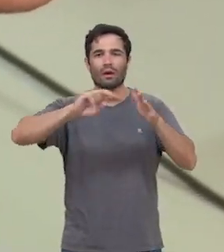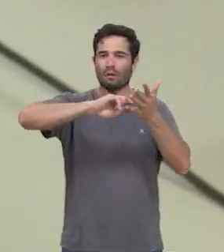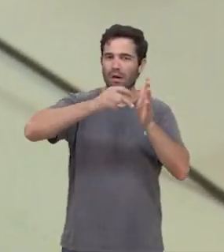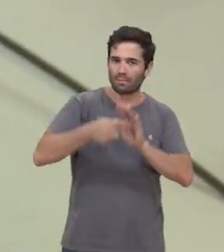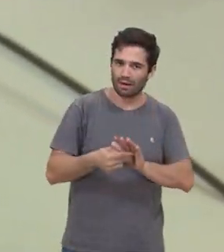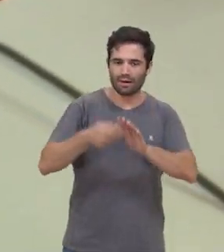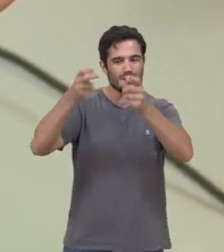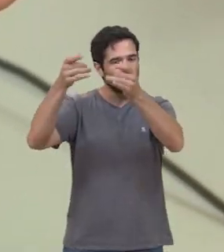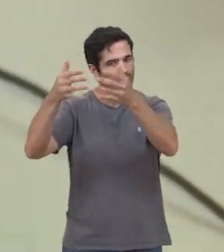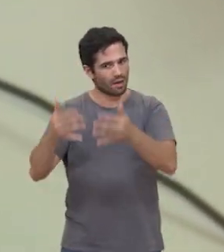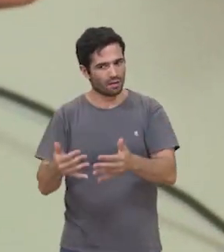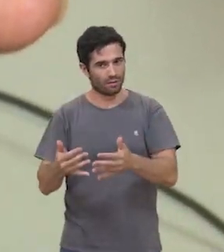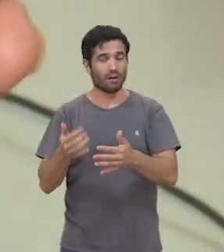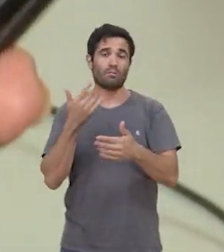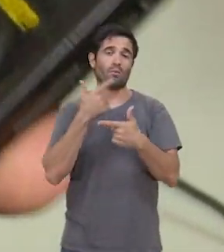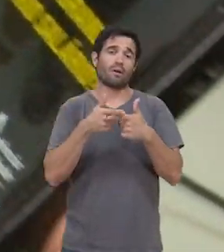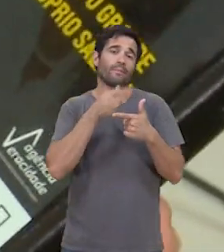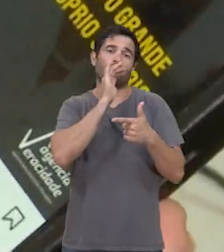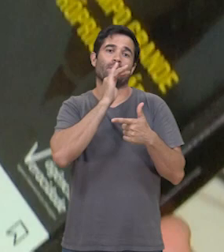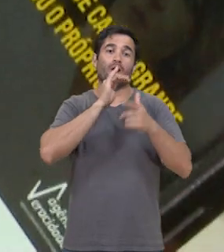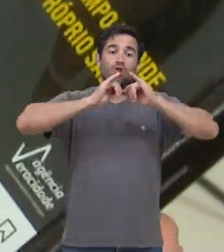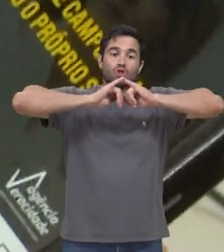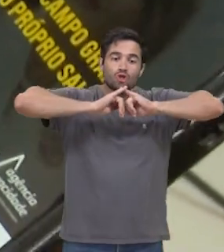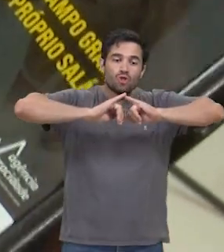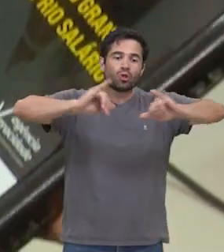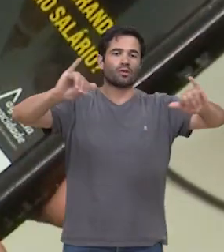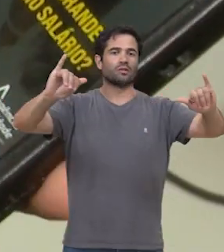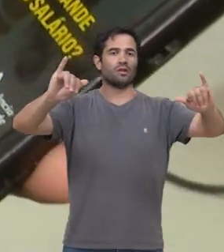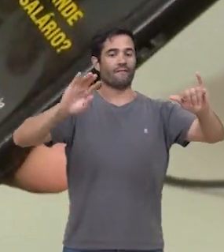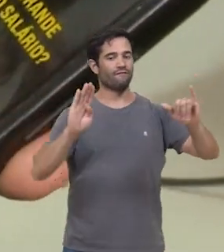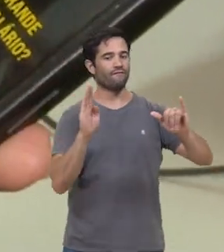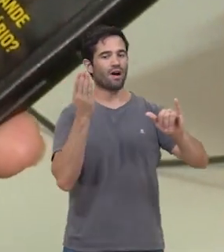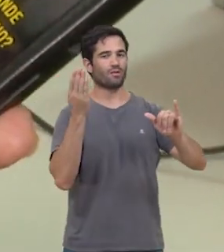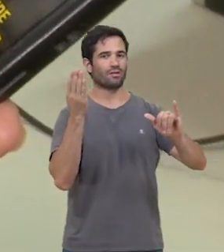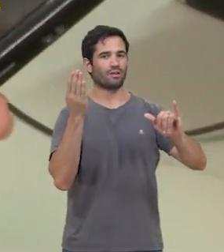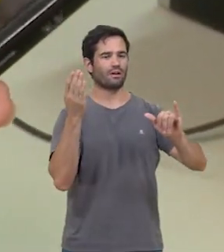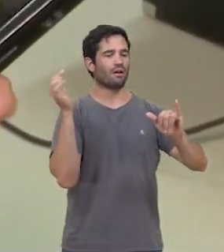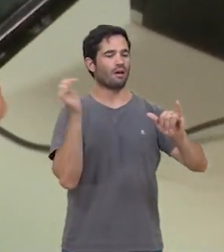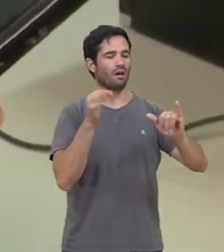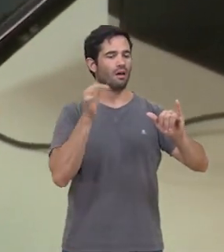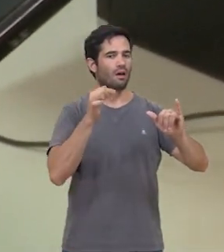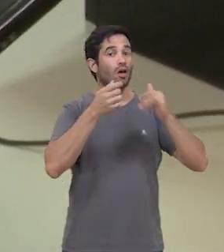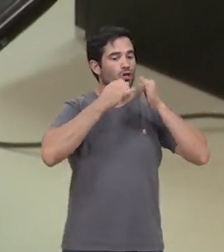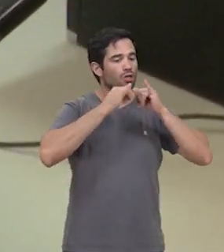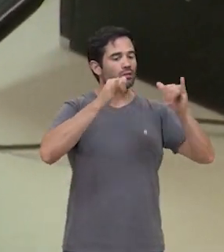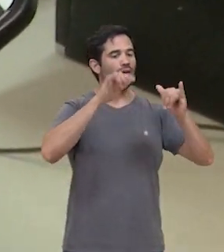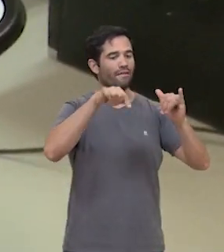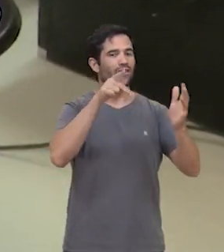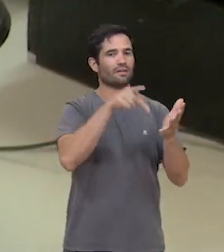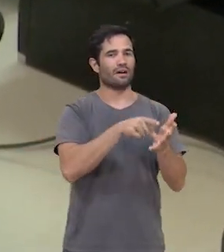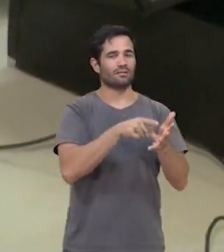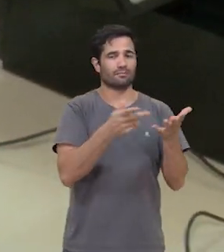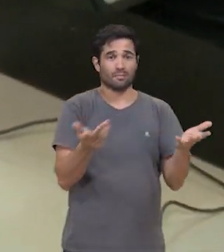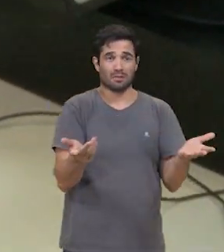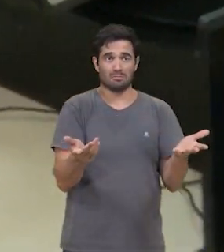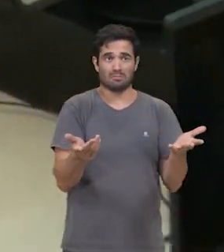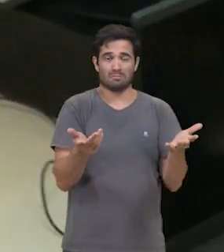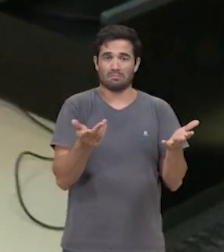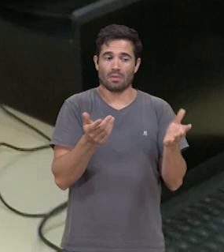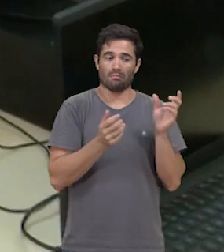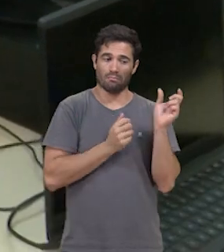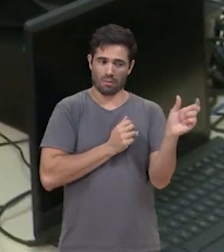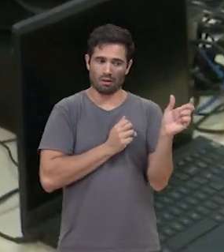que é porque quando você fala de notícia falsa subentende-se que notícia ela é verdadeira